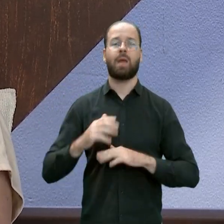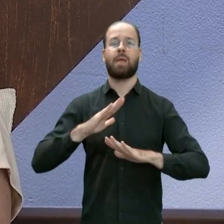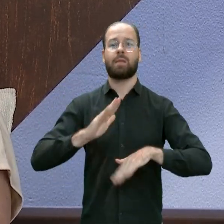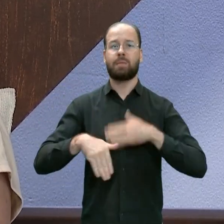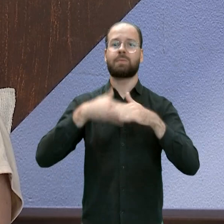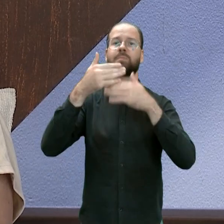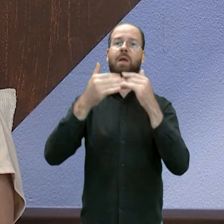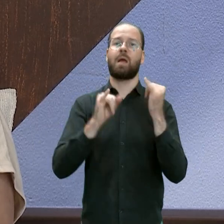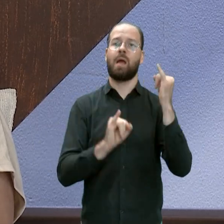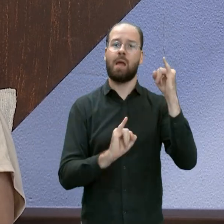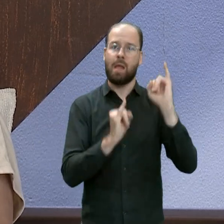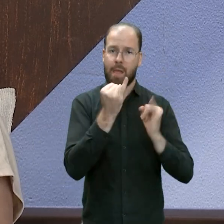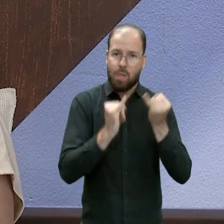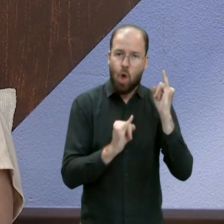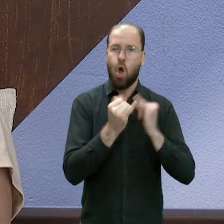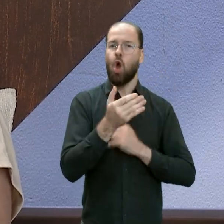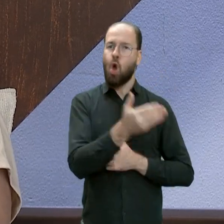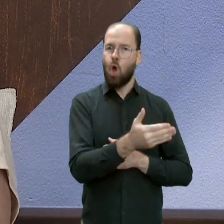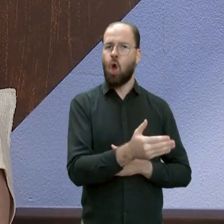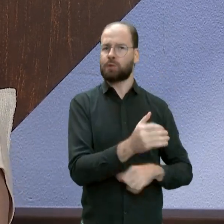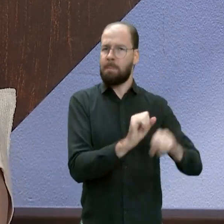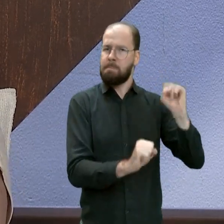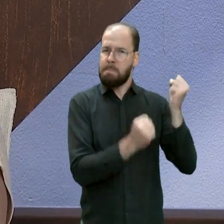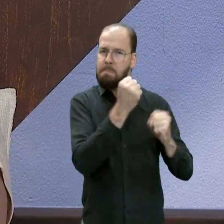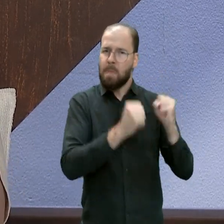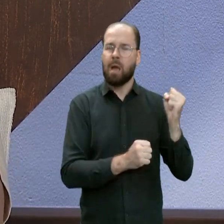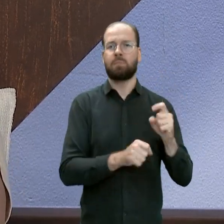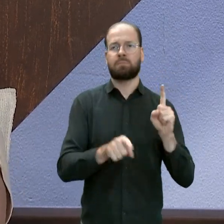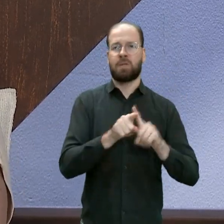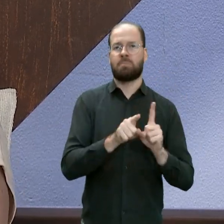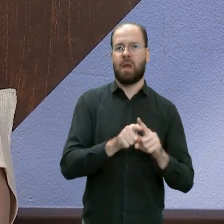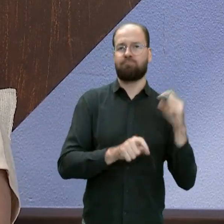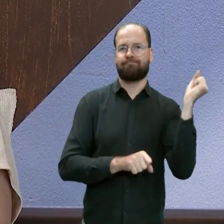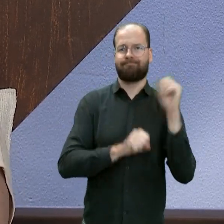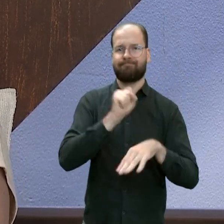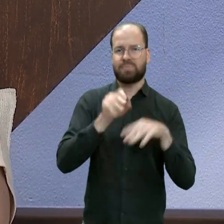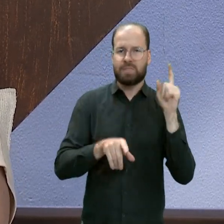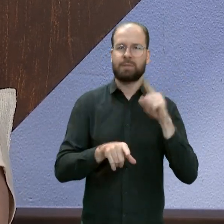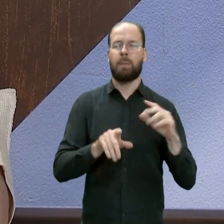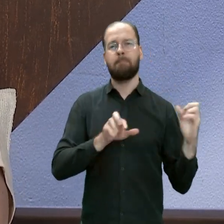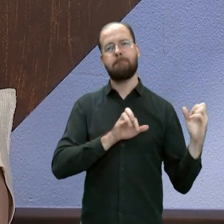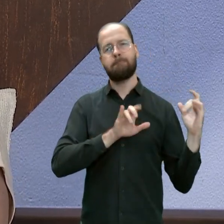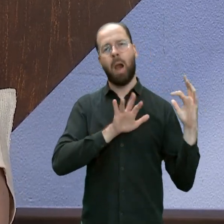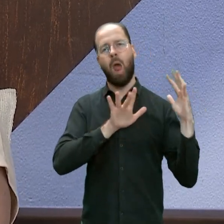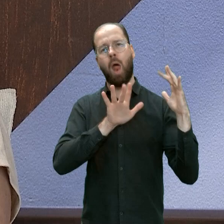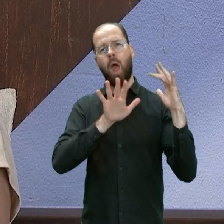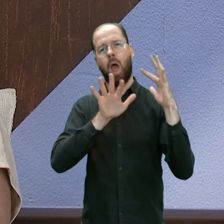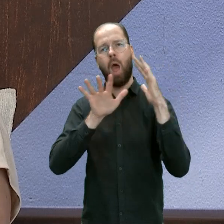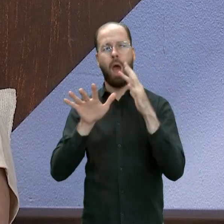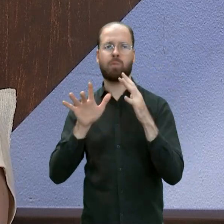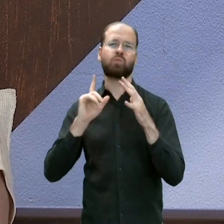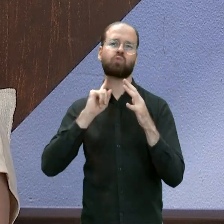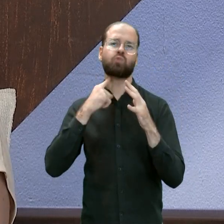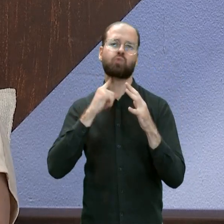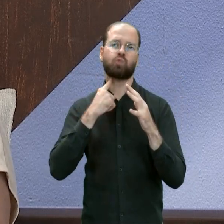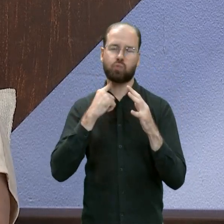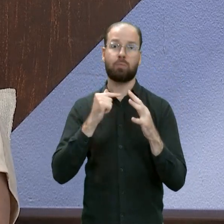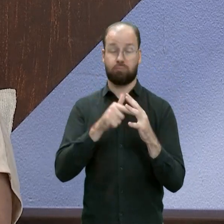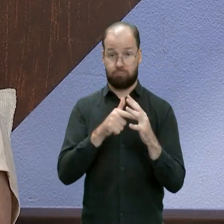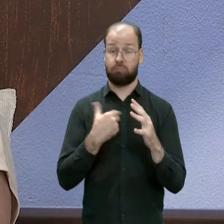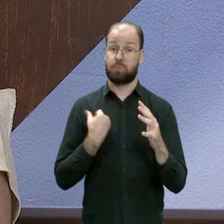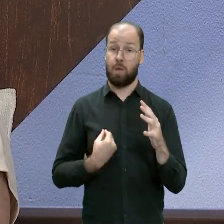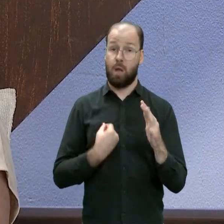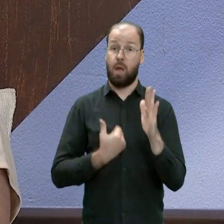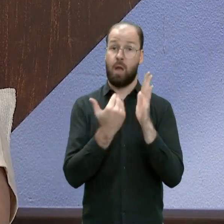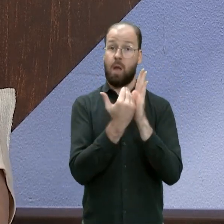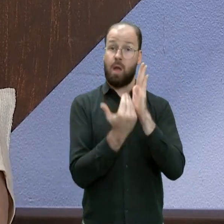desenvolvimento das indústrias lá. Então, está jogando muito a concentração de poluentes que está além do